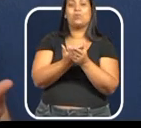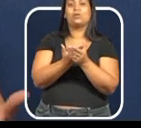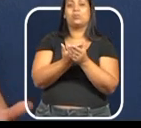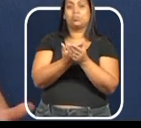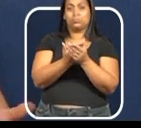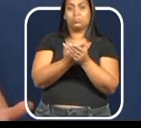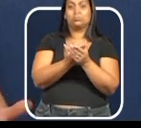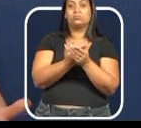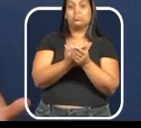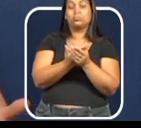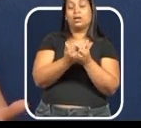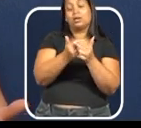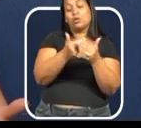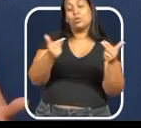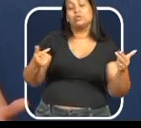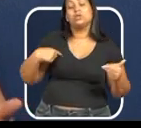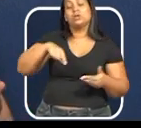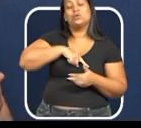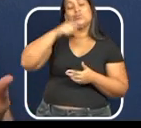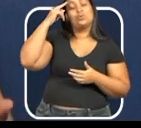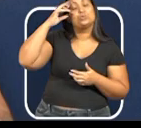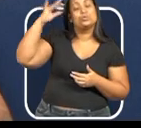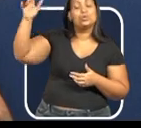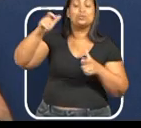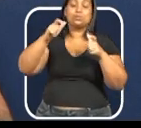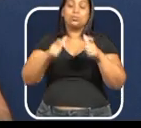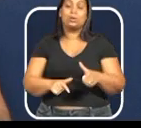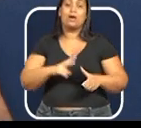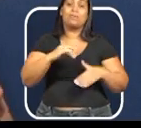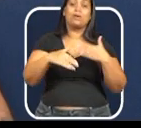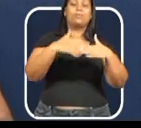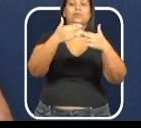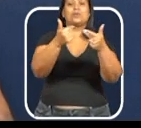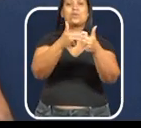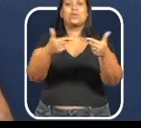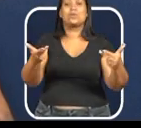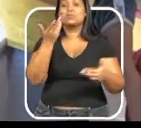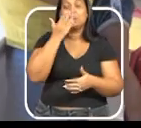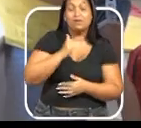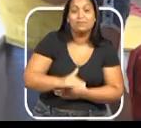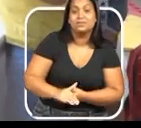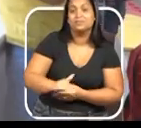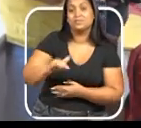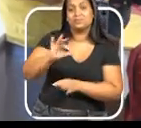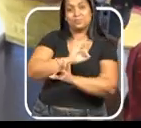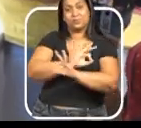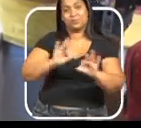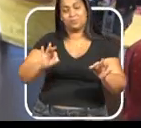seja tudo isso que a gente sonha. Esse espaço que vai produzir boas infâncias.